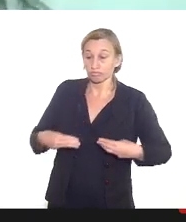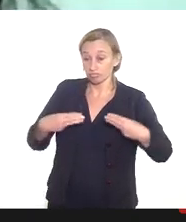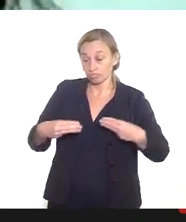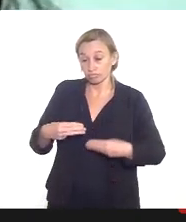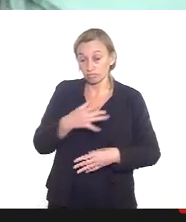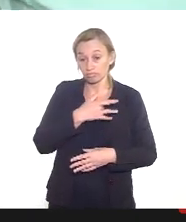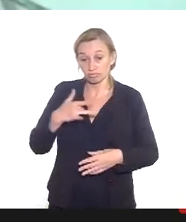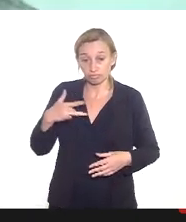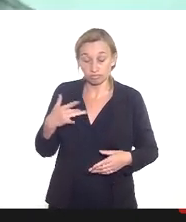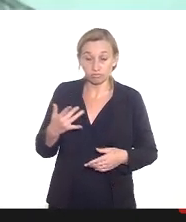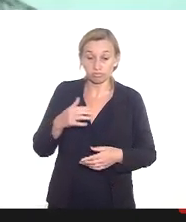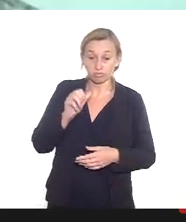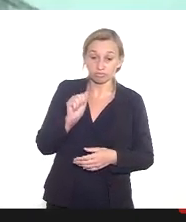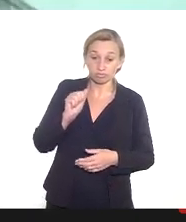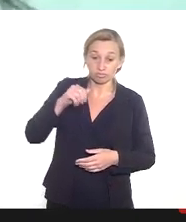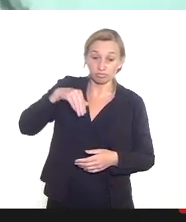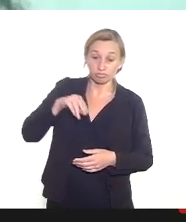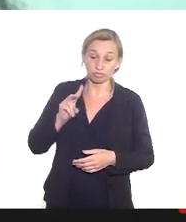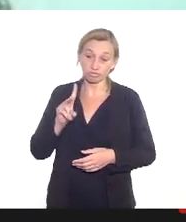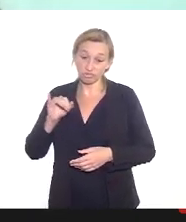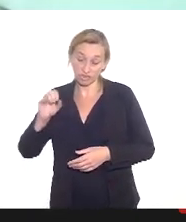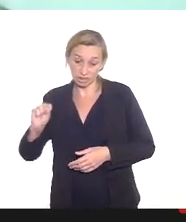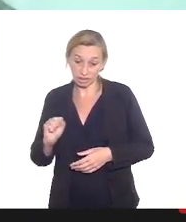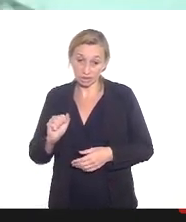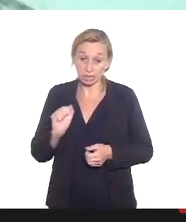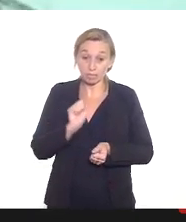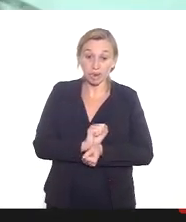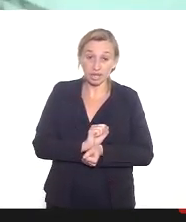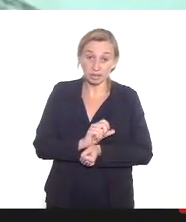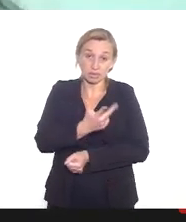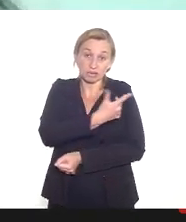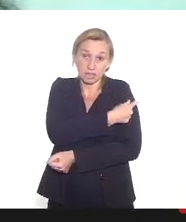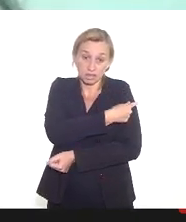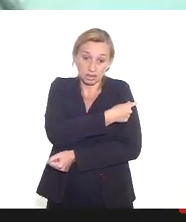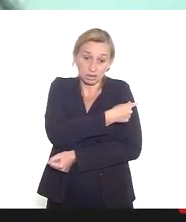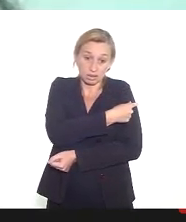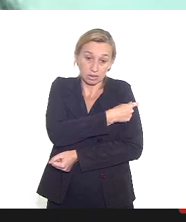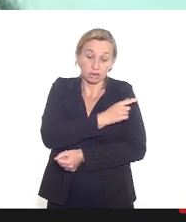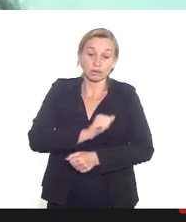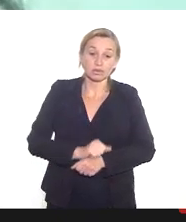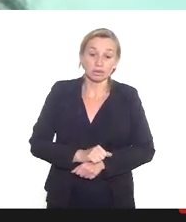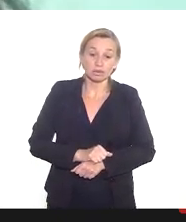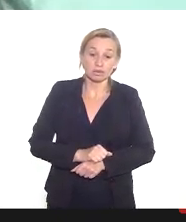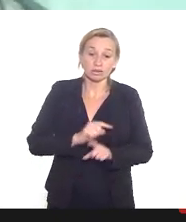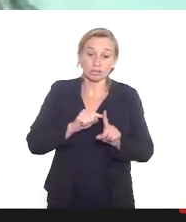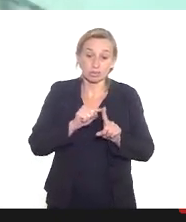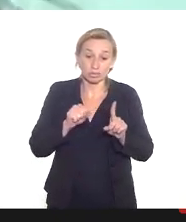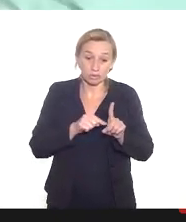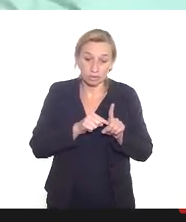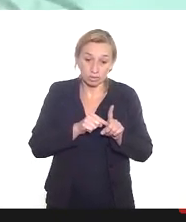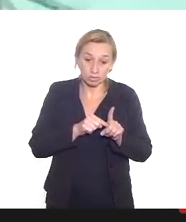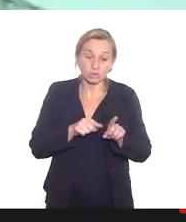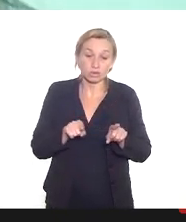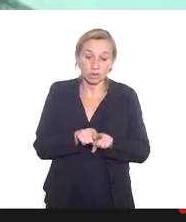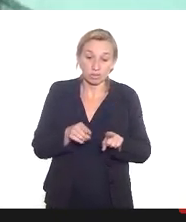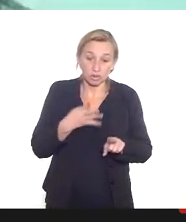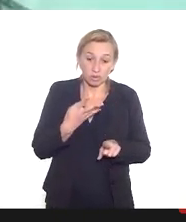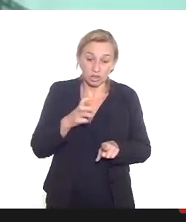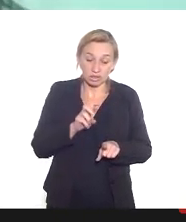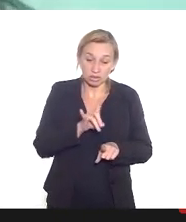Saúde e Anvisa eu misturo notas técnicas suspendendo a vacinação da gestante e puérpera